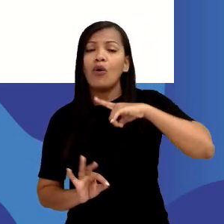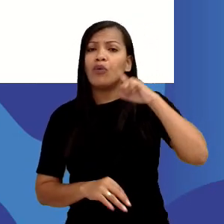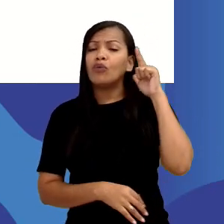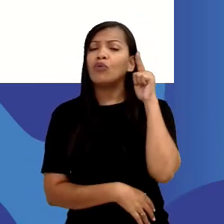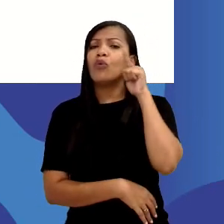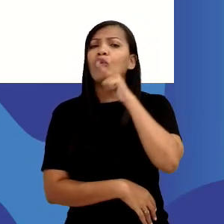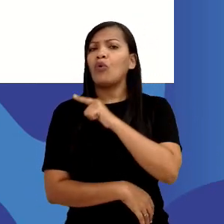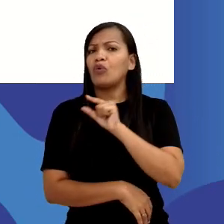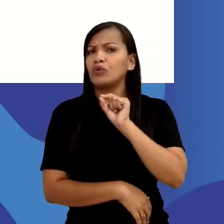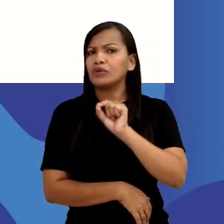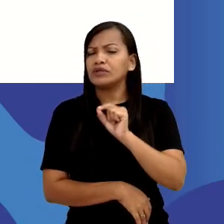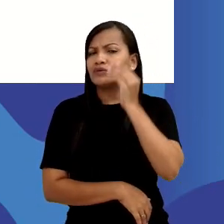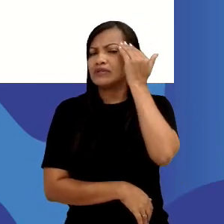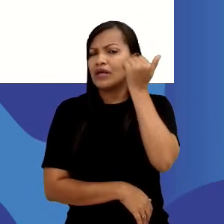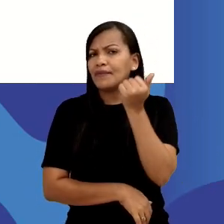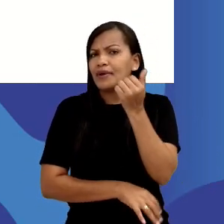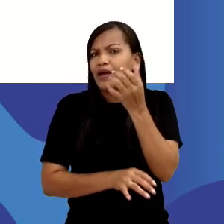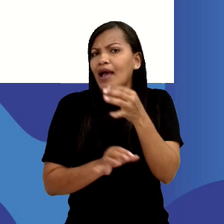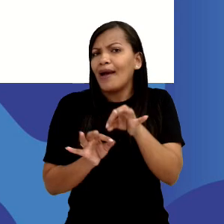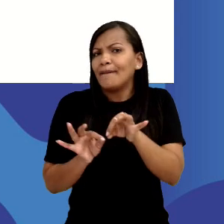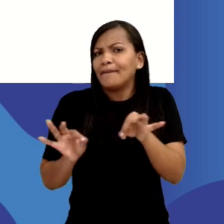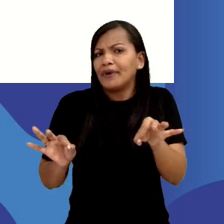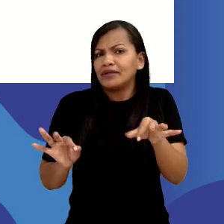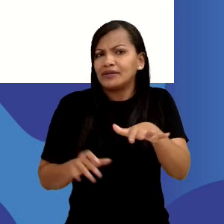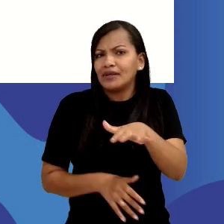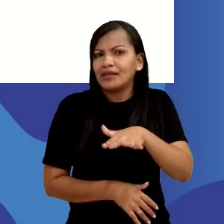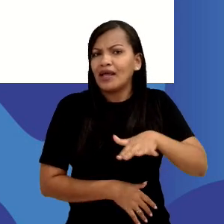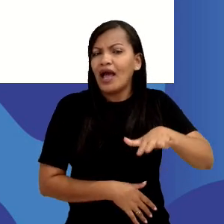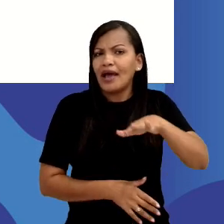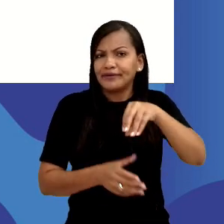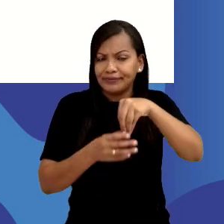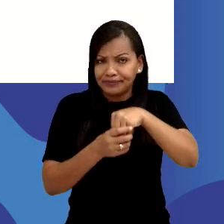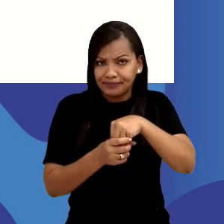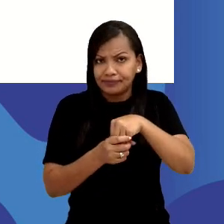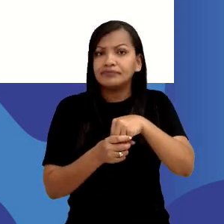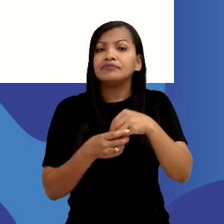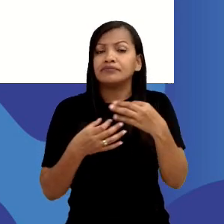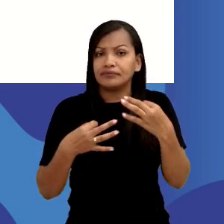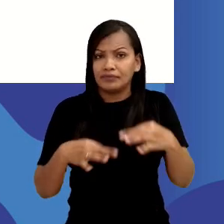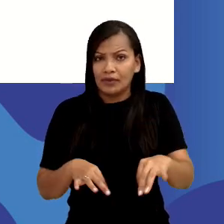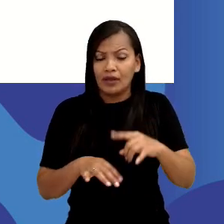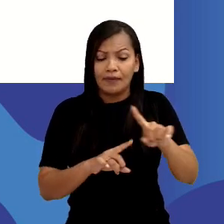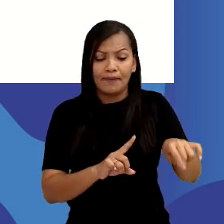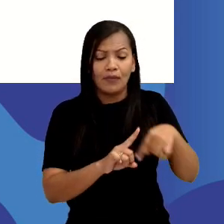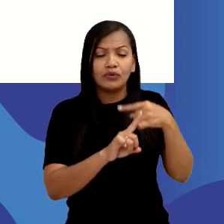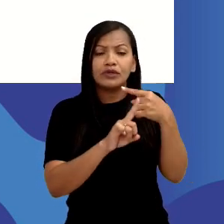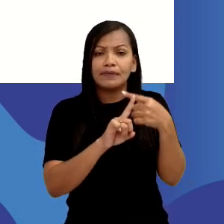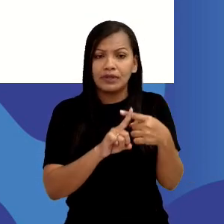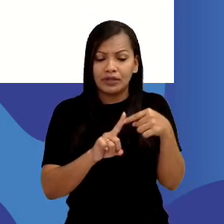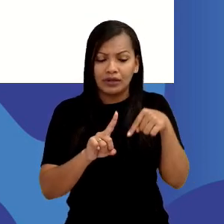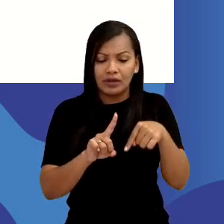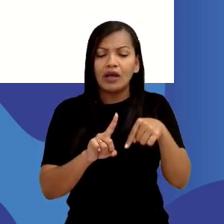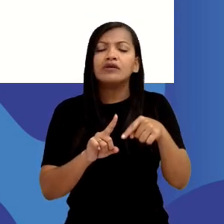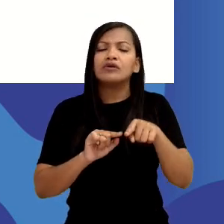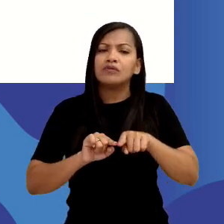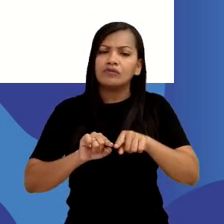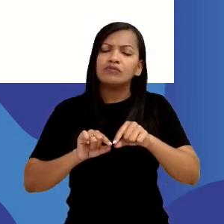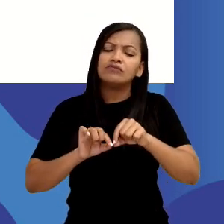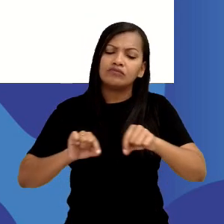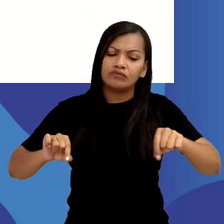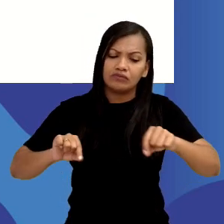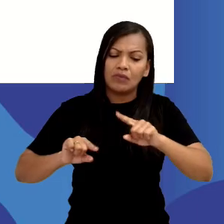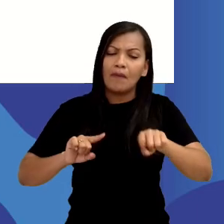consigo determinar a medida da sua área, fazendo o produto delas, ou seja, multiplicando a base pela altura, eu